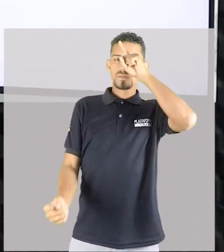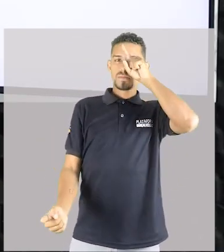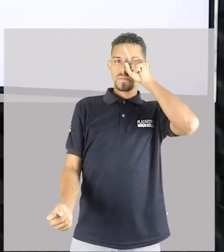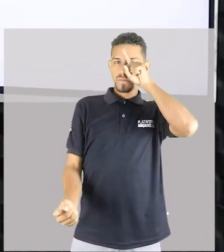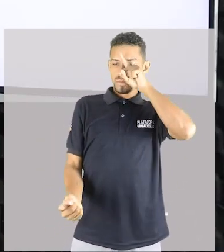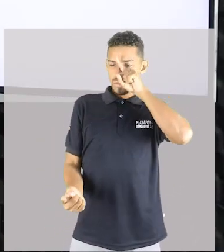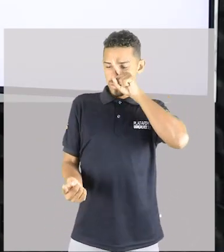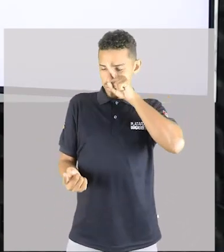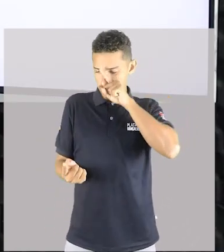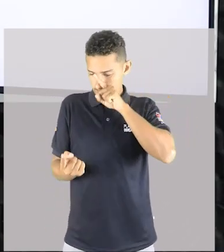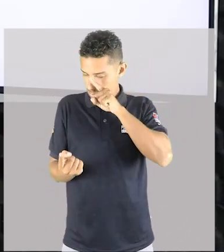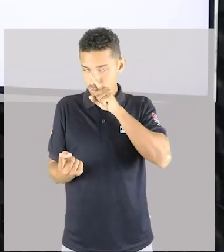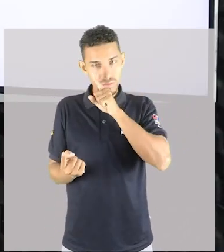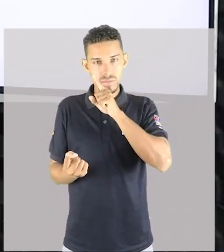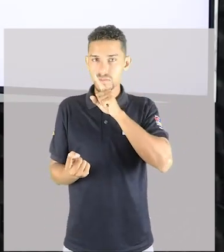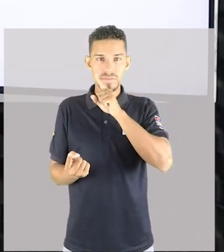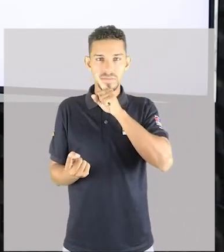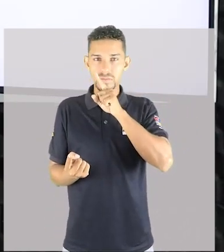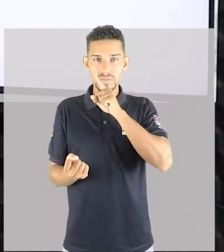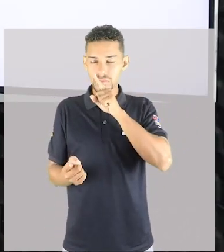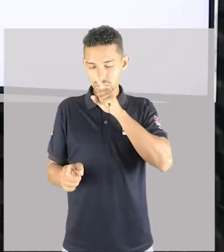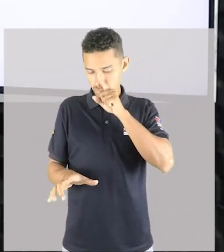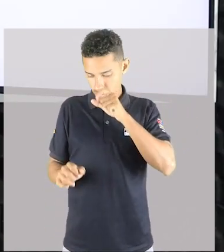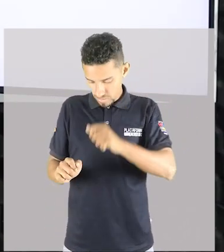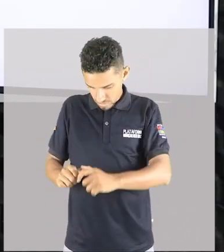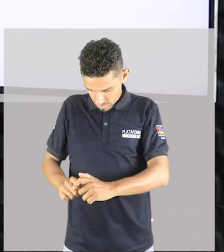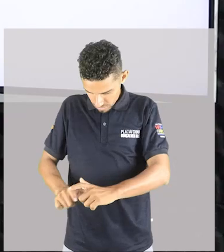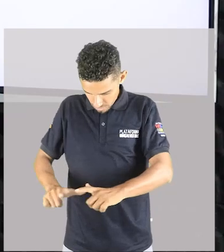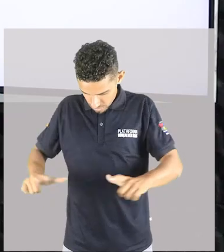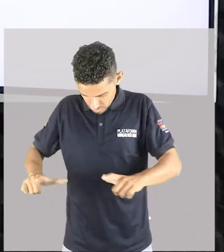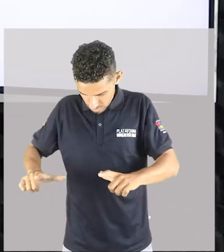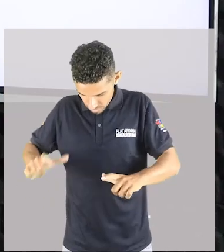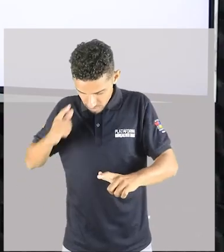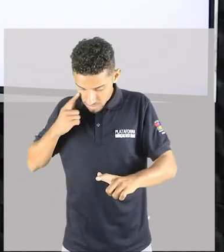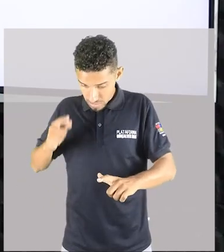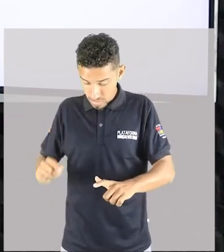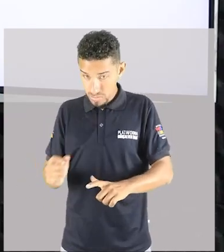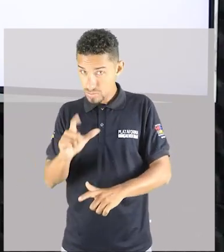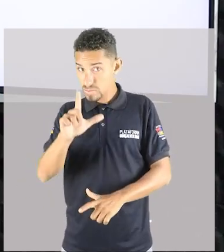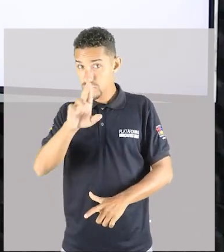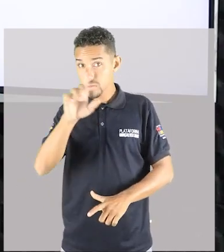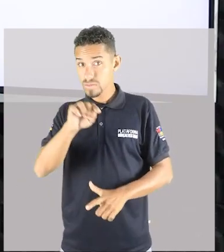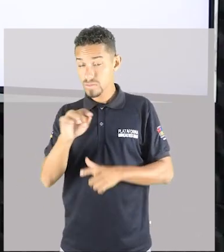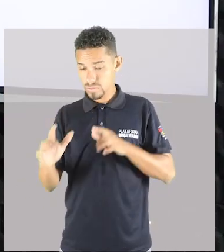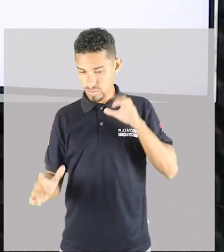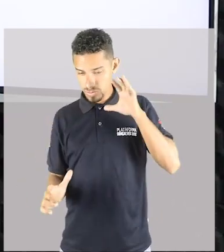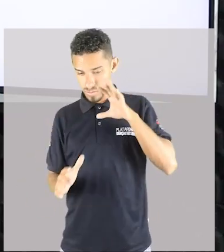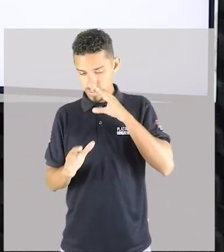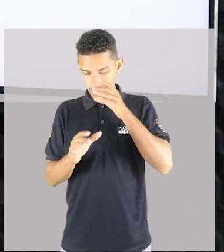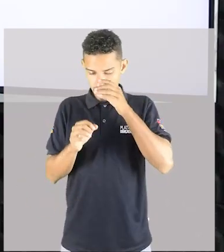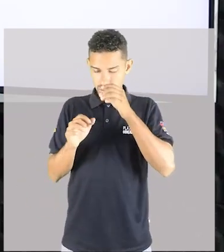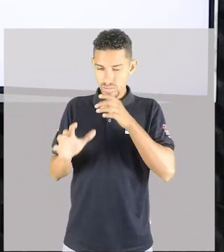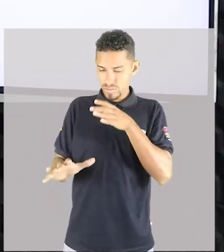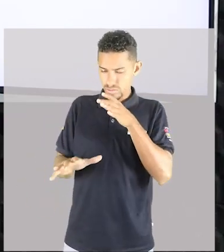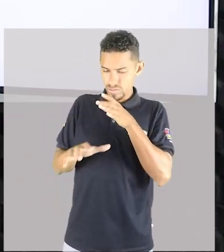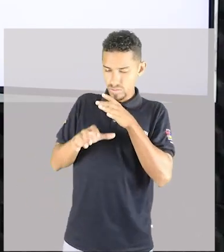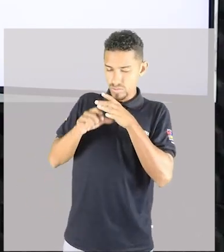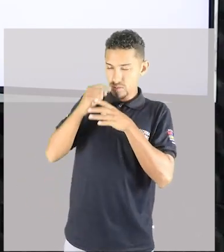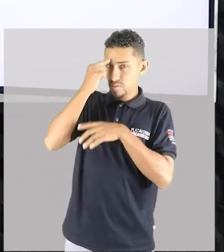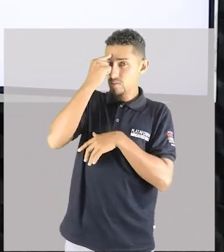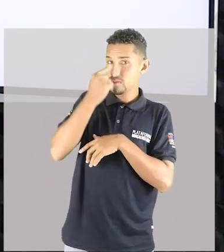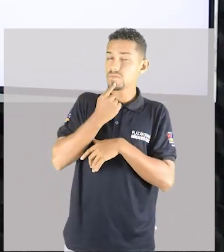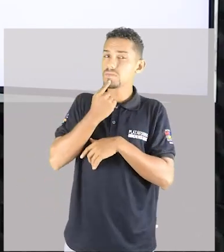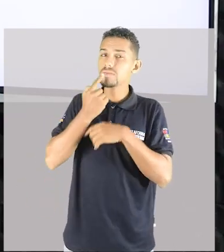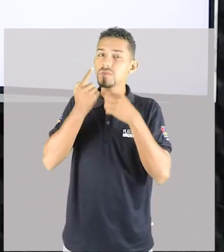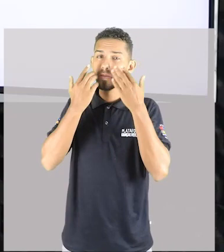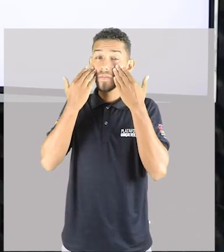objeto para perto? Não. Eles pegam o objeto que está emitindo luz e conjugam uma imagem mais próxima da